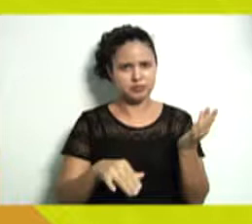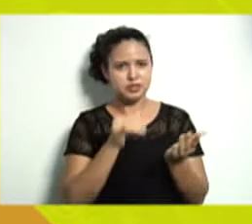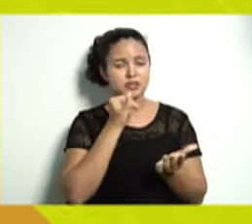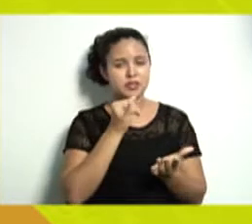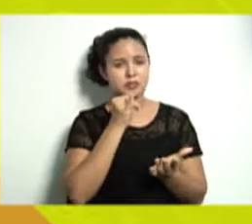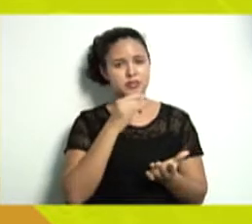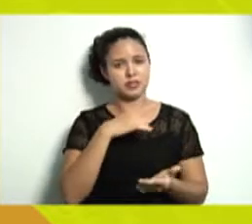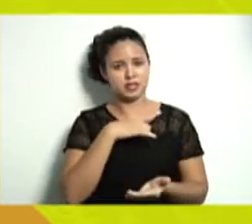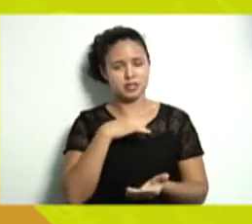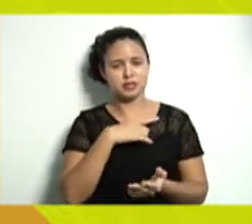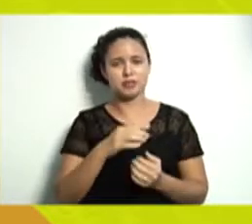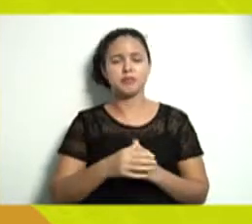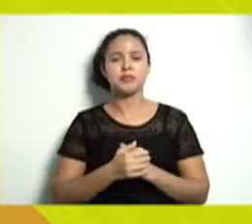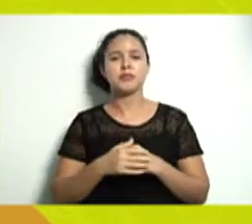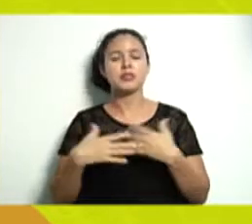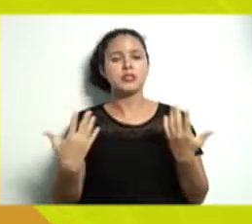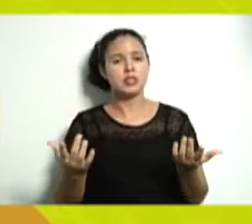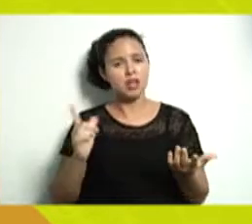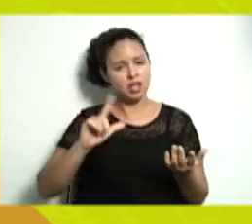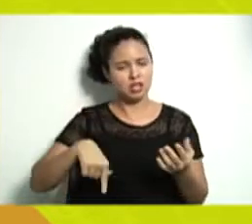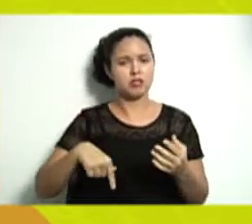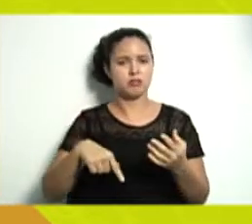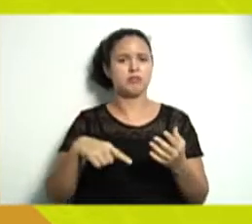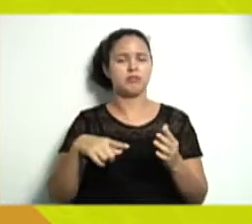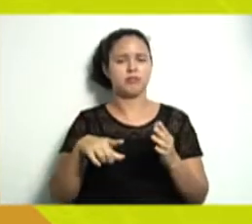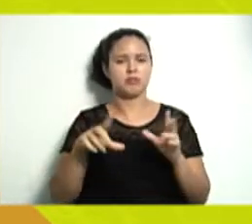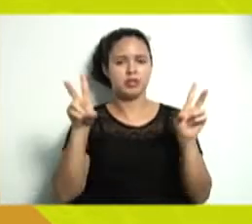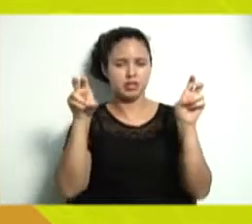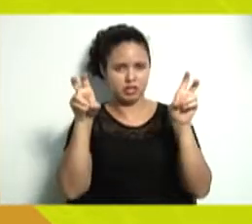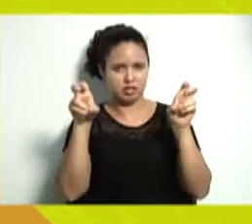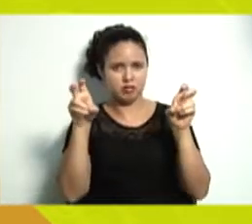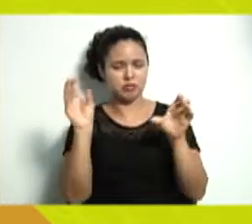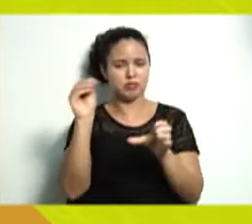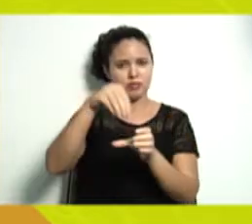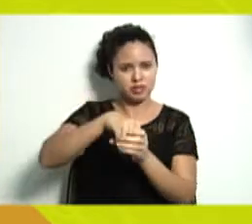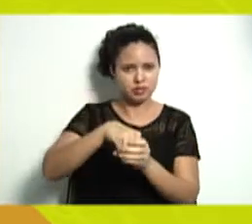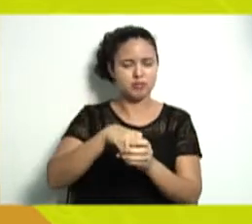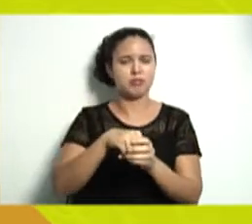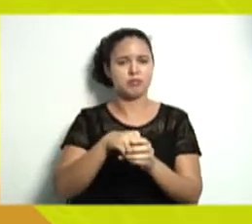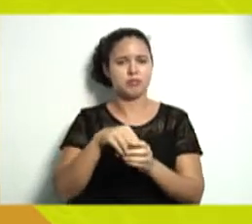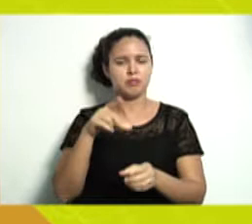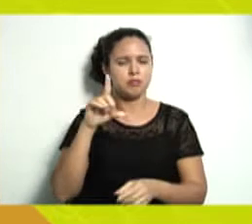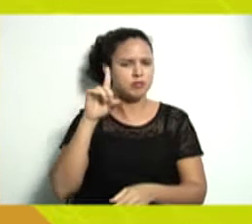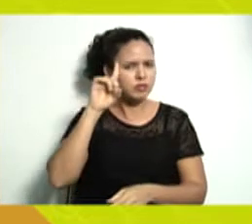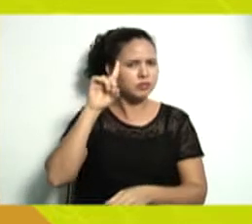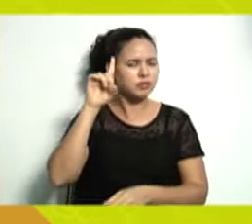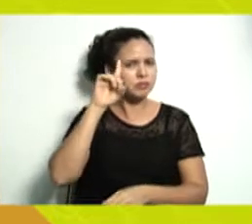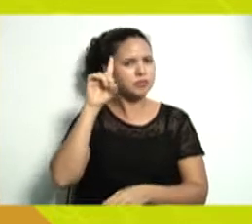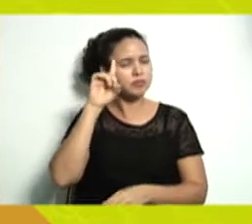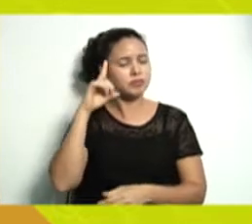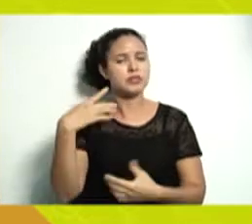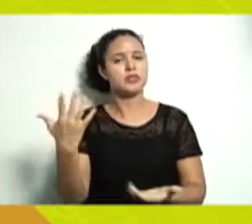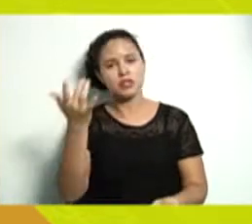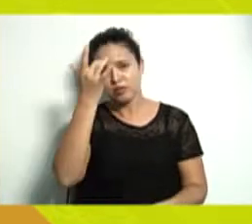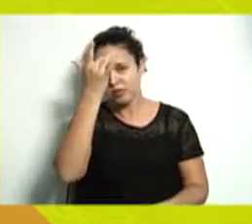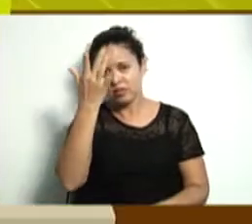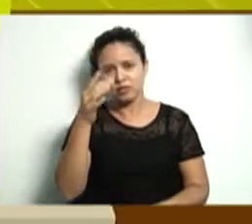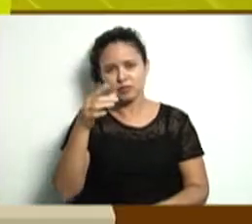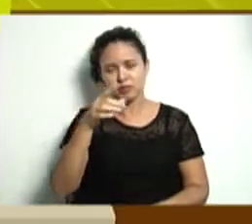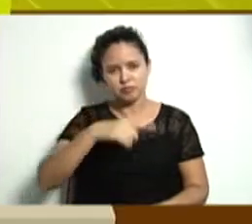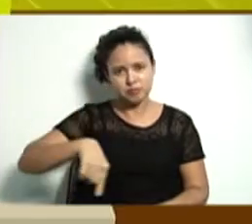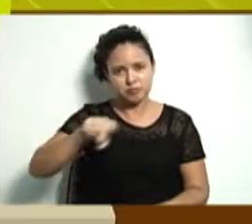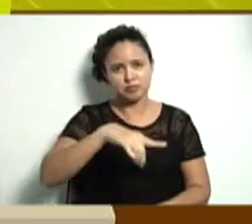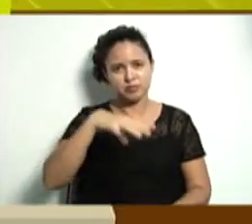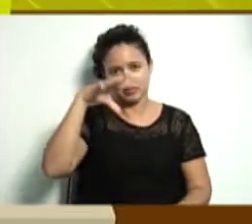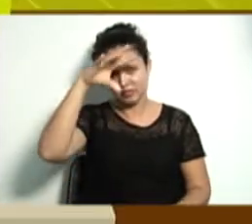temos. Como esse assunto é uma coisa que faz parte do nosso dia a dia, vai ficar mais fácil de vocês entenderem.